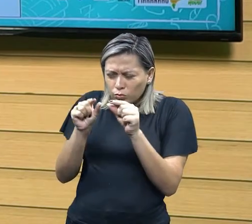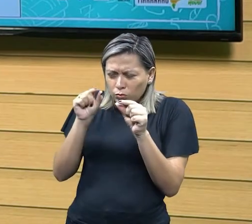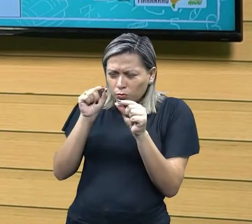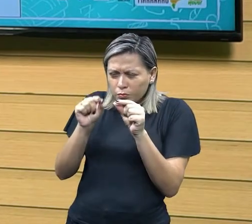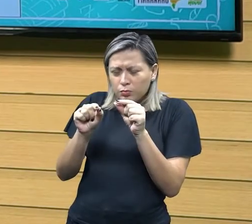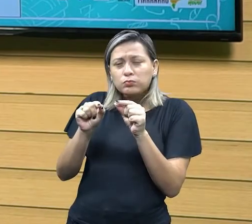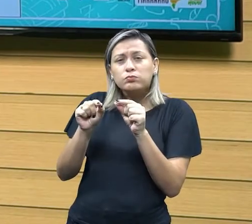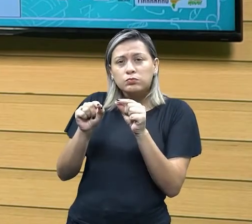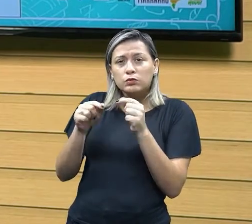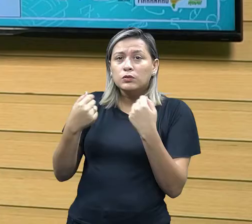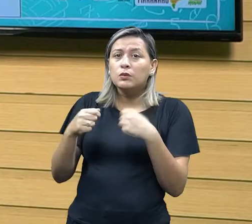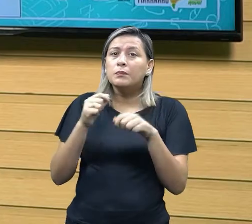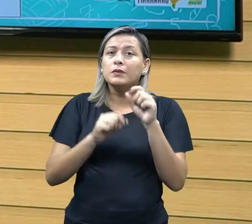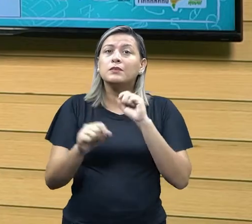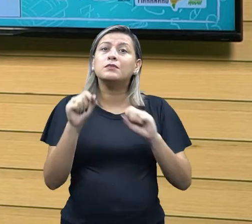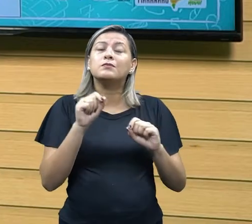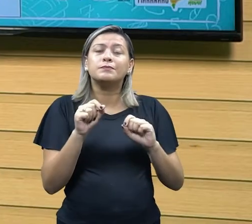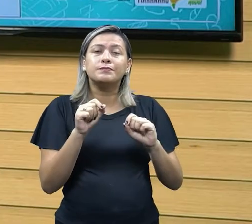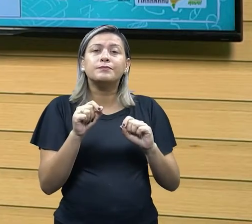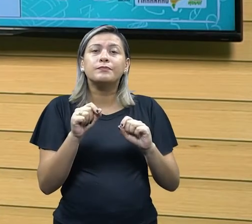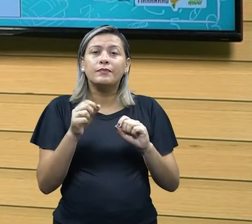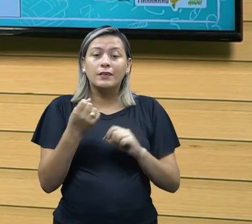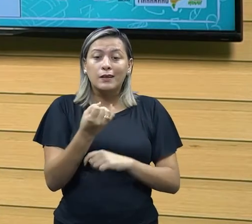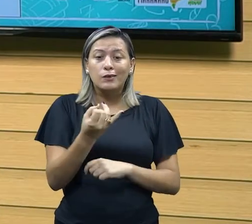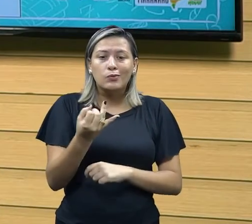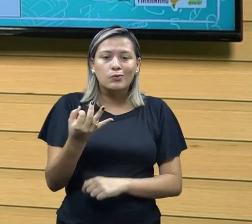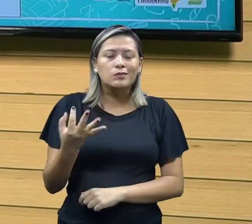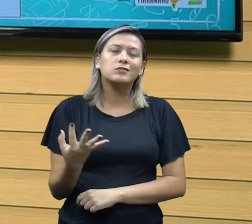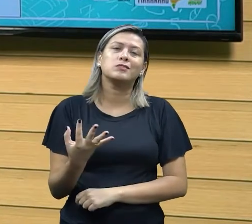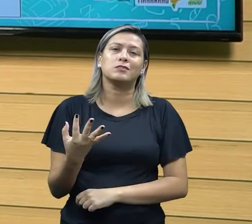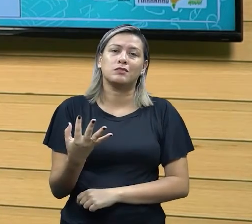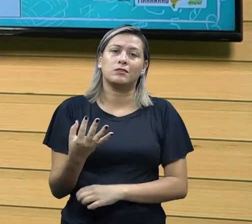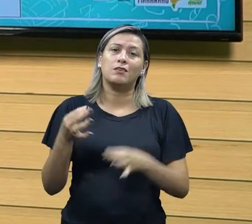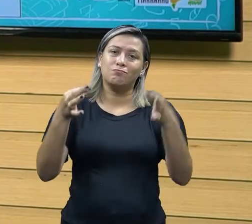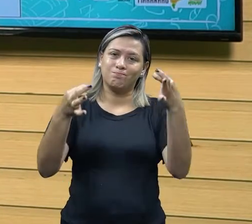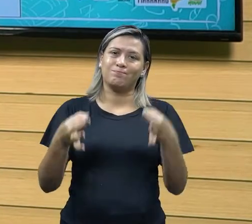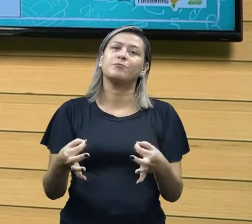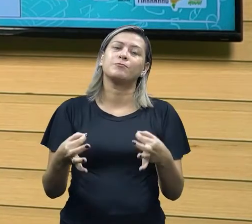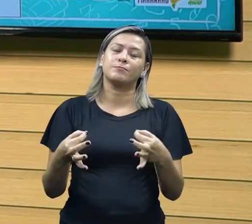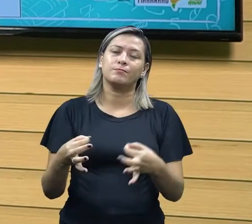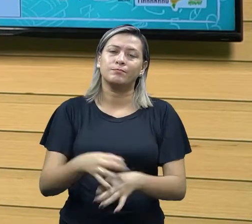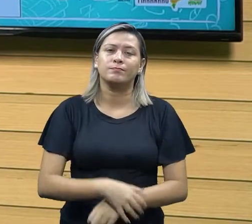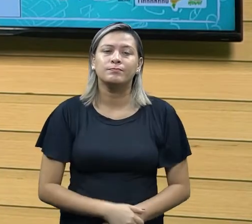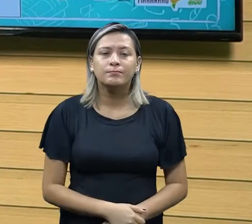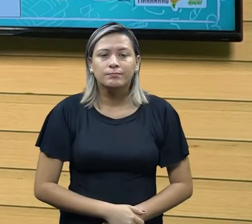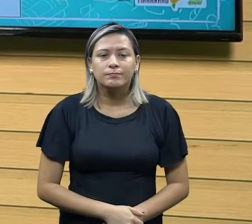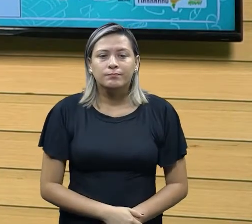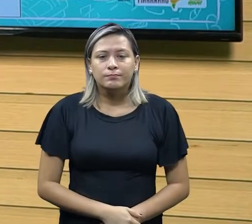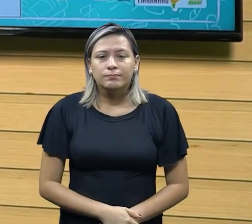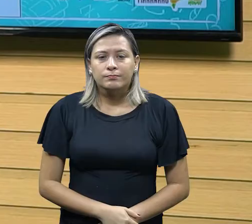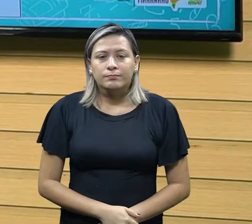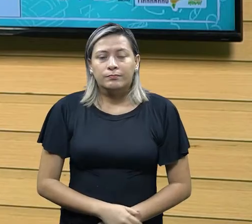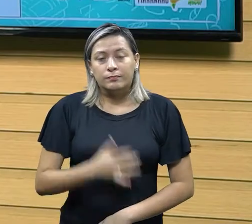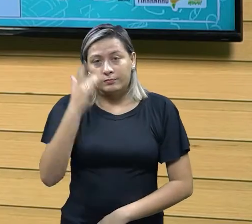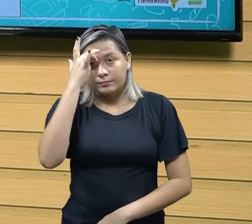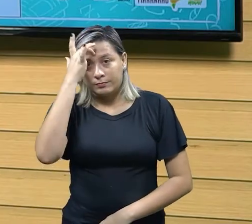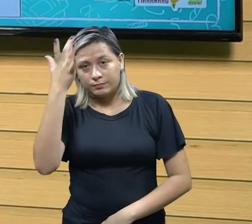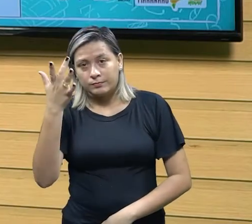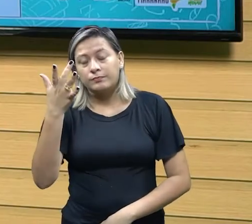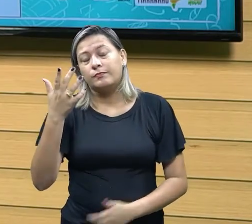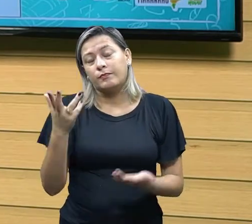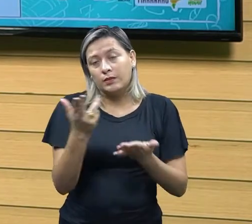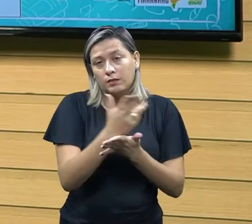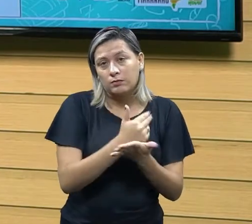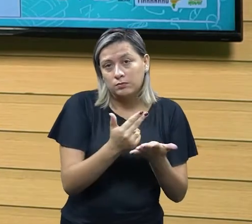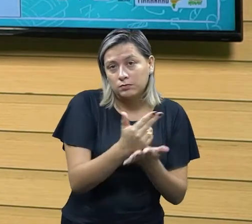Portanto, ela tem que ter dimensões exatas, tem que ter aquelas medidas exatas. Para facilitar o trabalho,